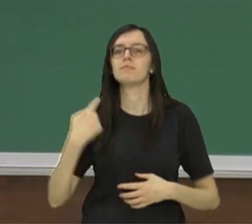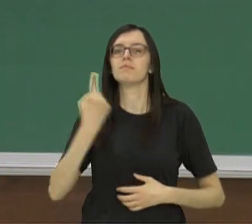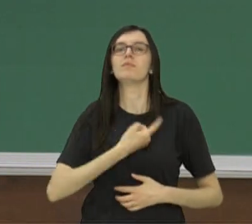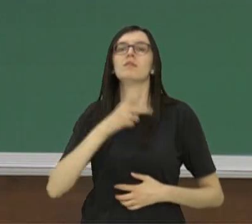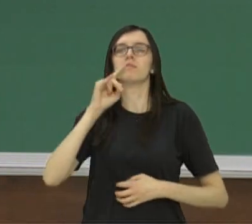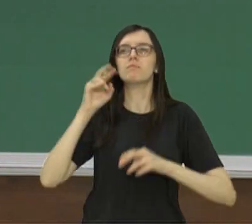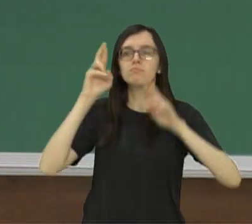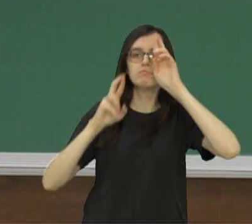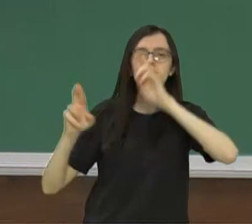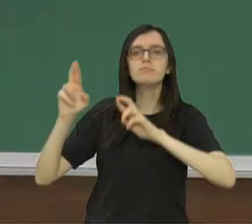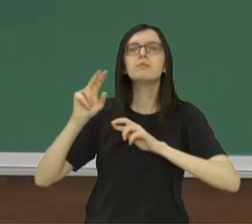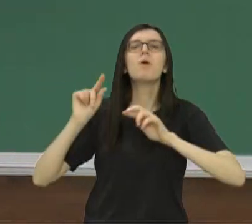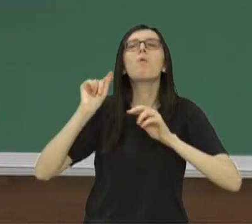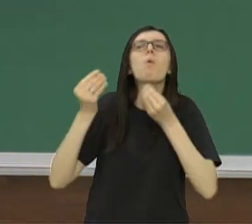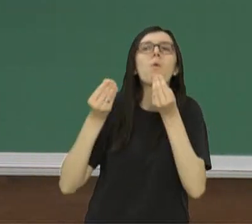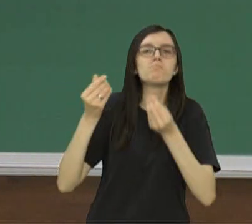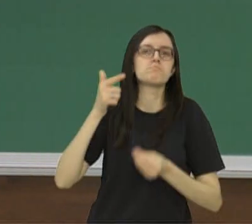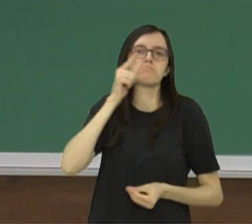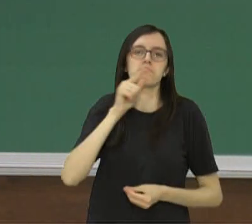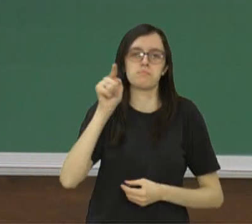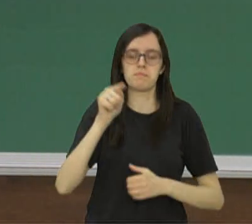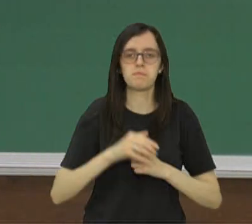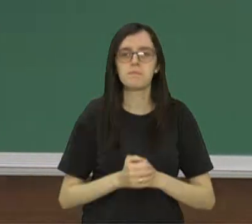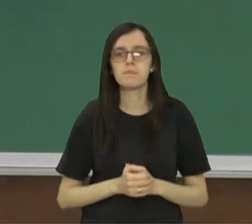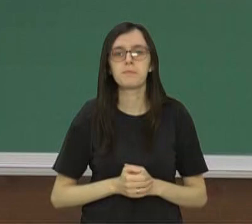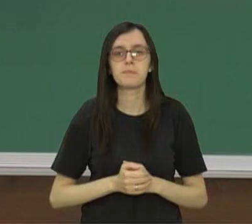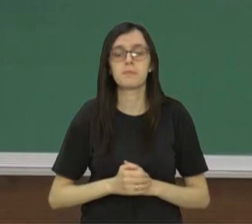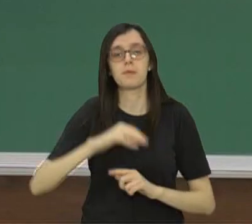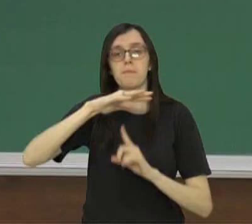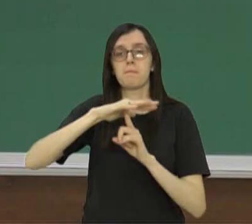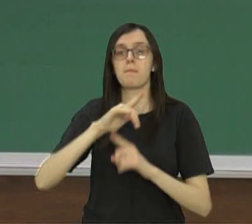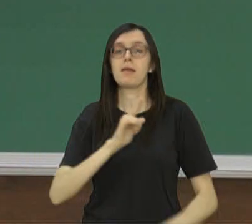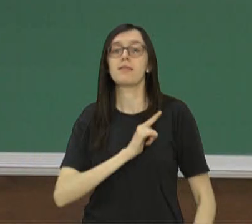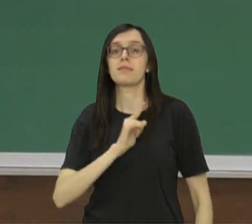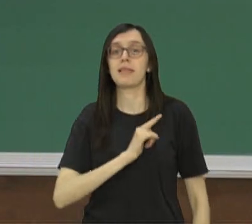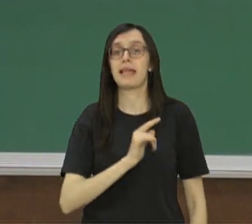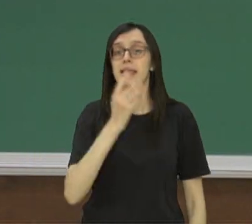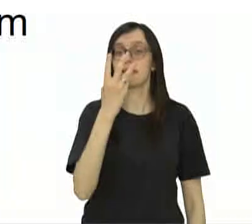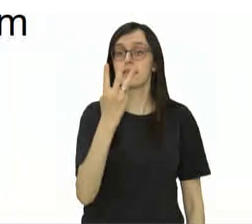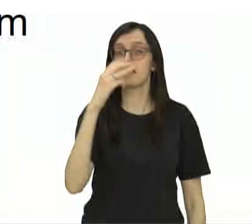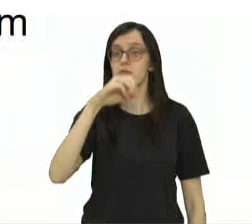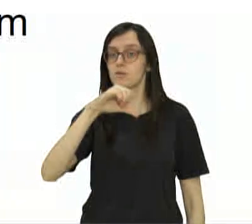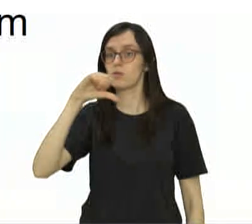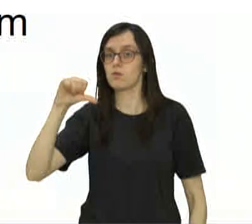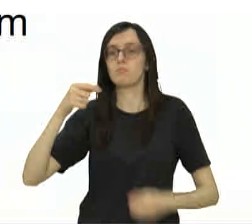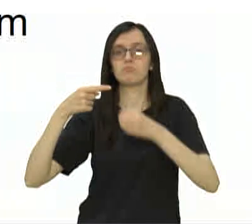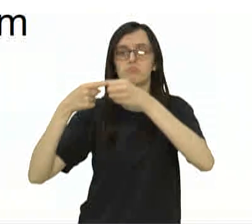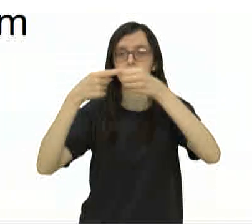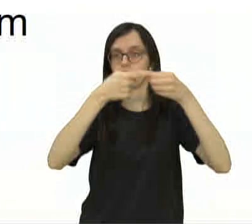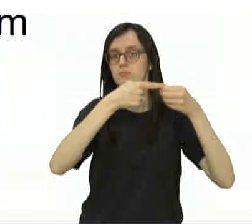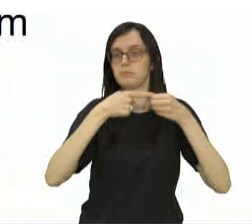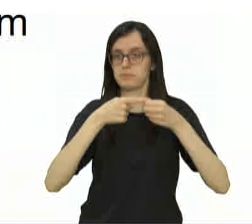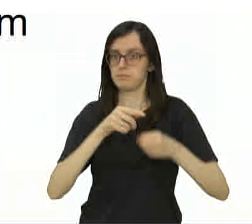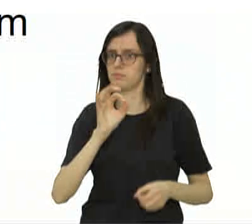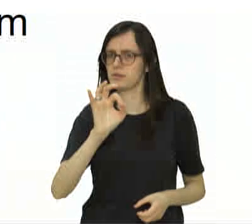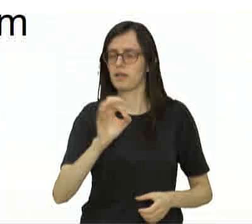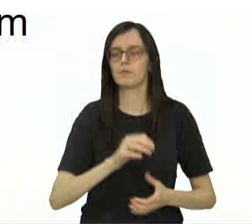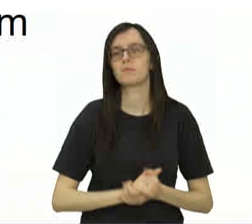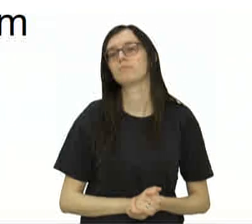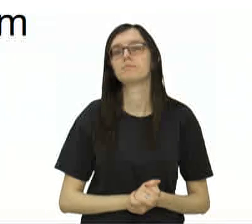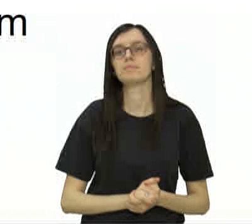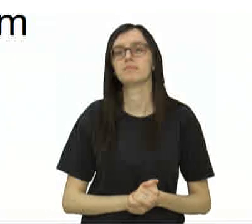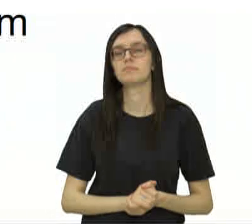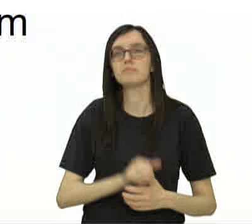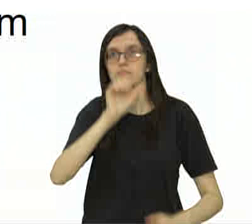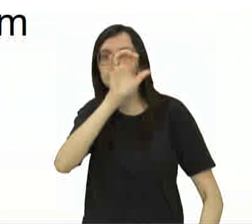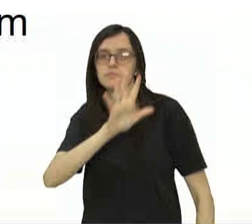verificar lá como que ficou. Então, o Paraná possui 399 municípios, certo? Seu